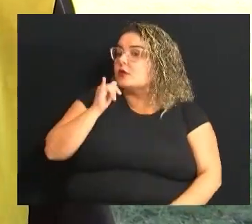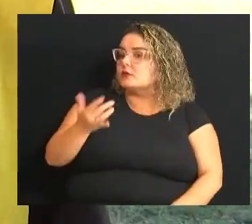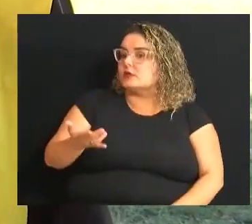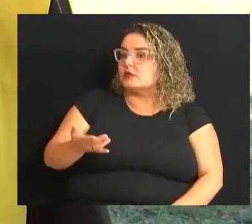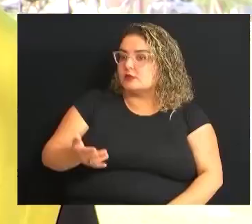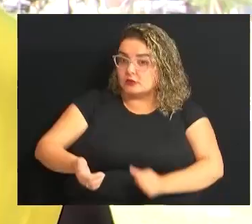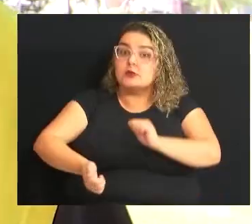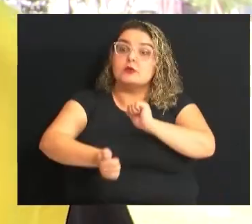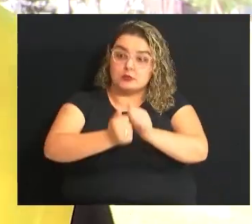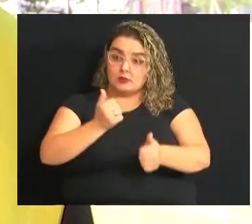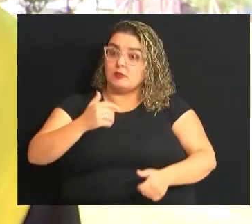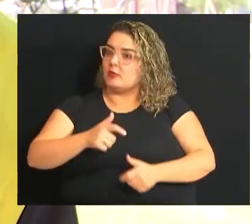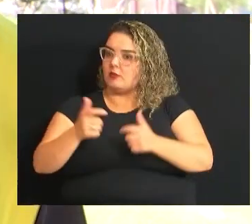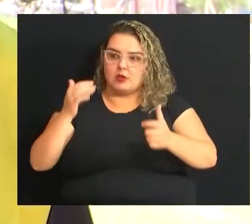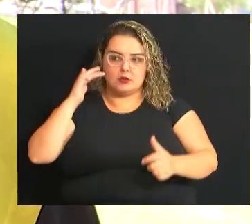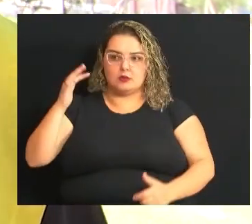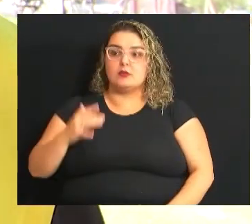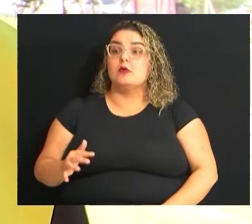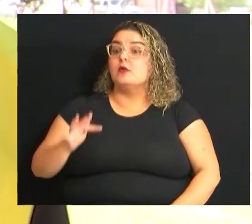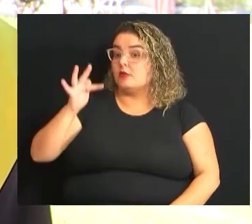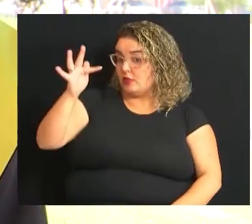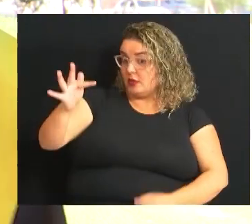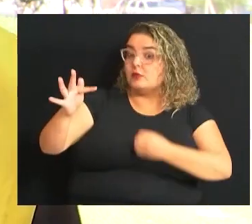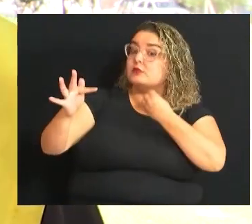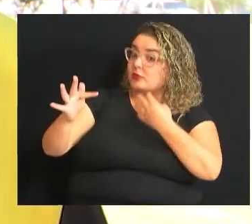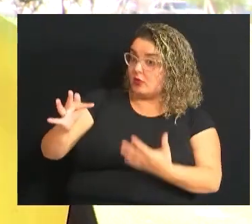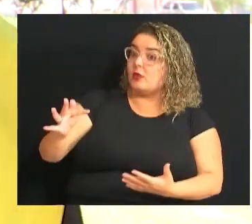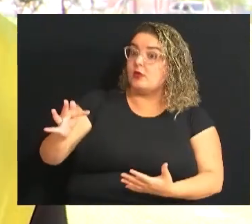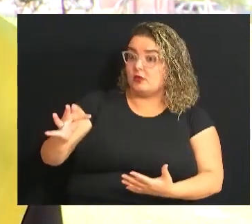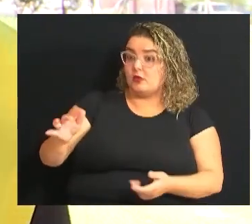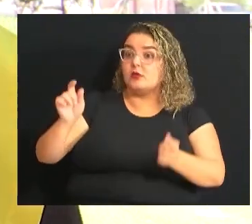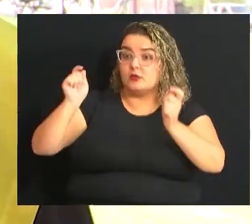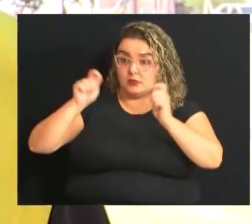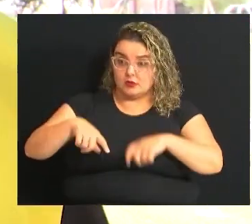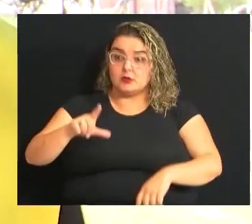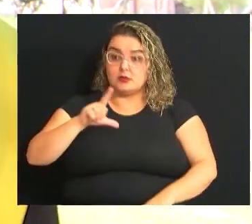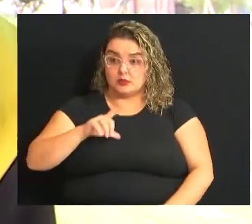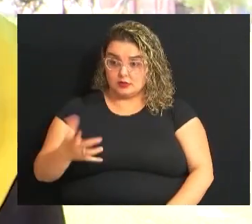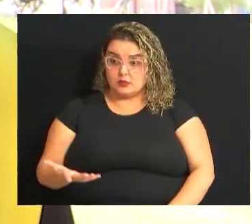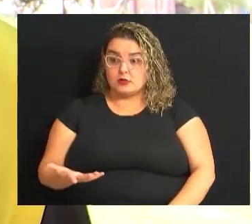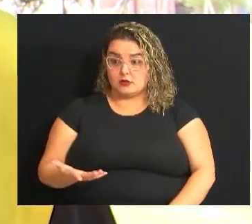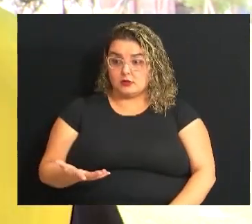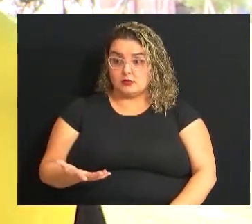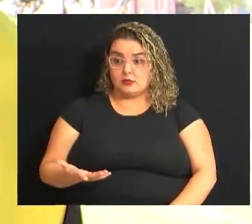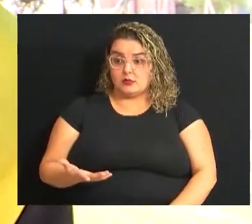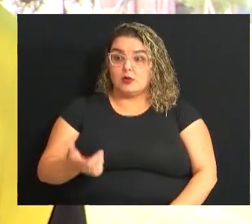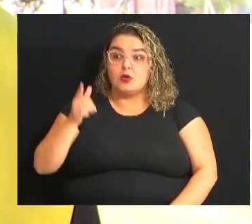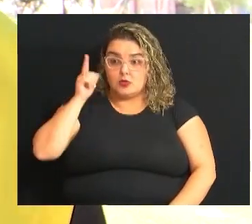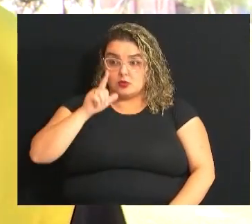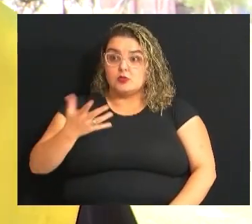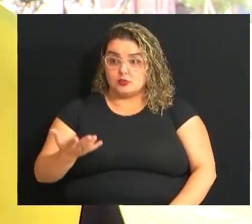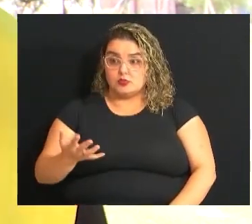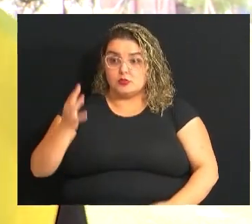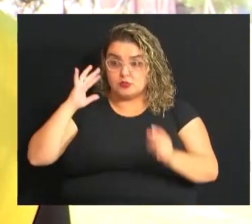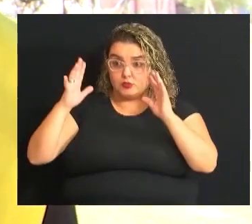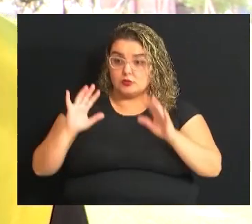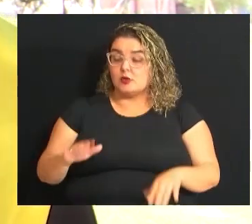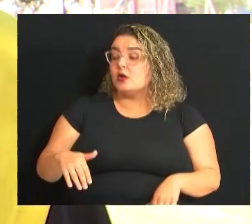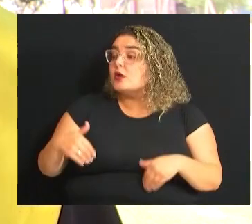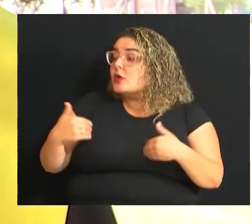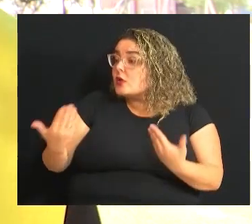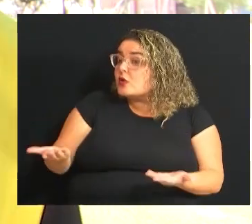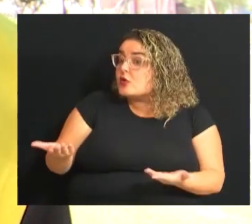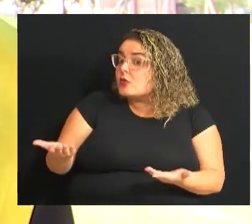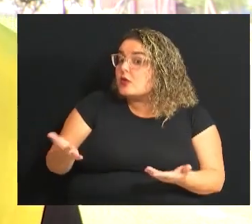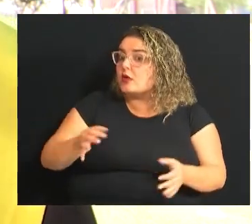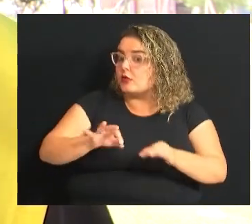jogador, que é o meu maior sonho. Eu espero ter um futuro bom, ter uma capacidade boa de estar conseguindo realizar meu sonho. E o projeto